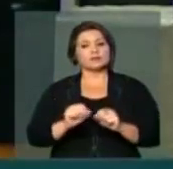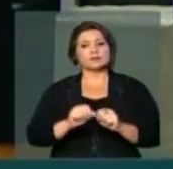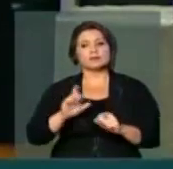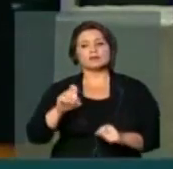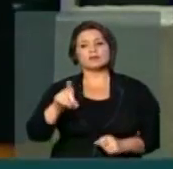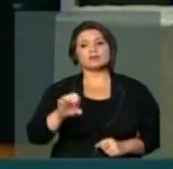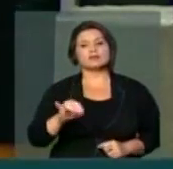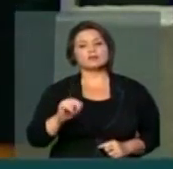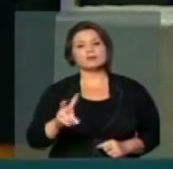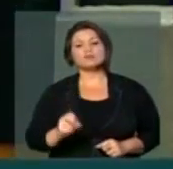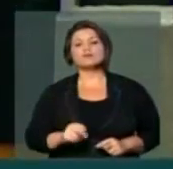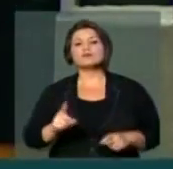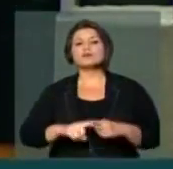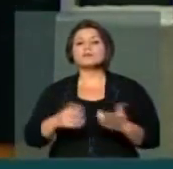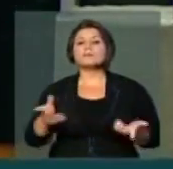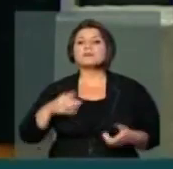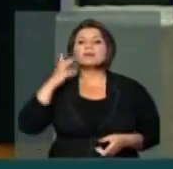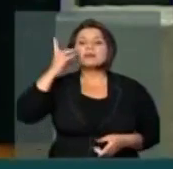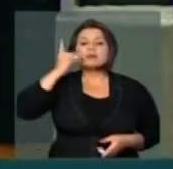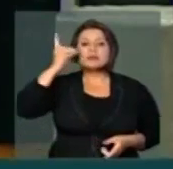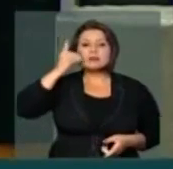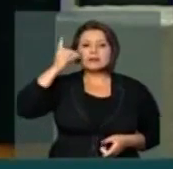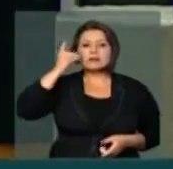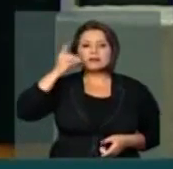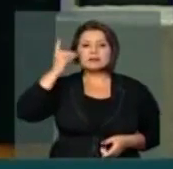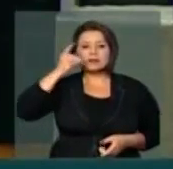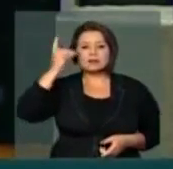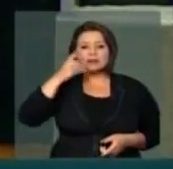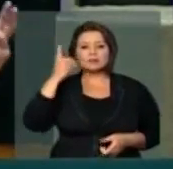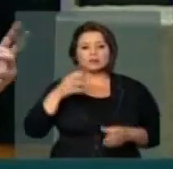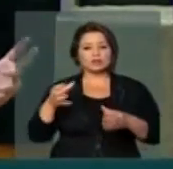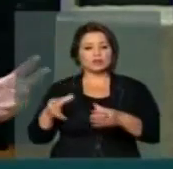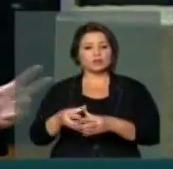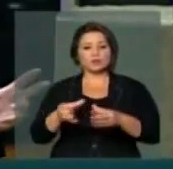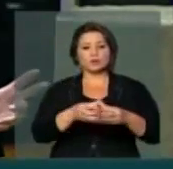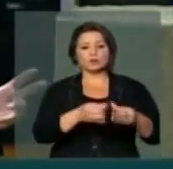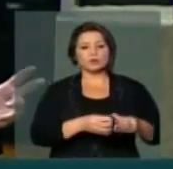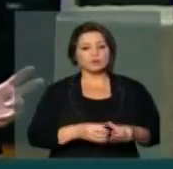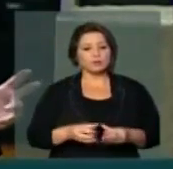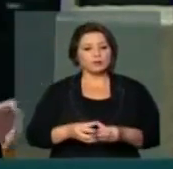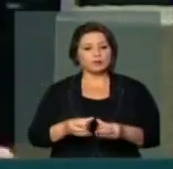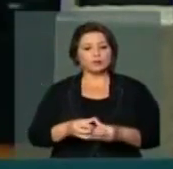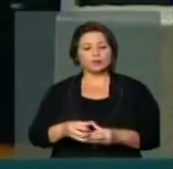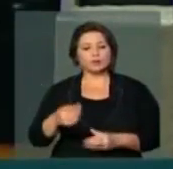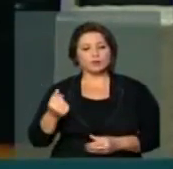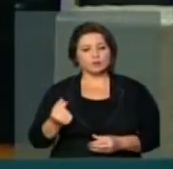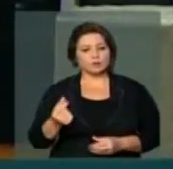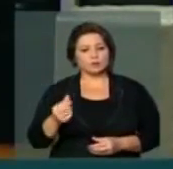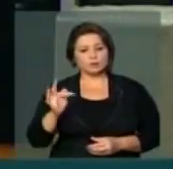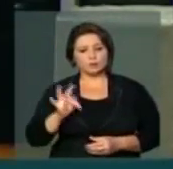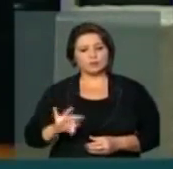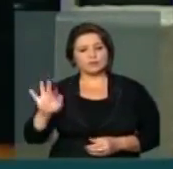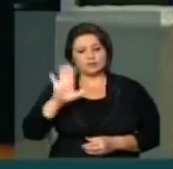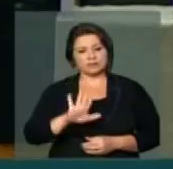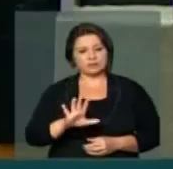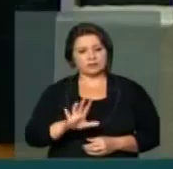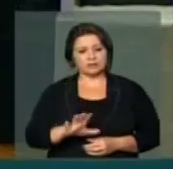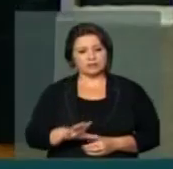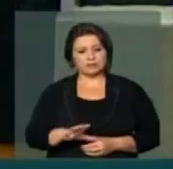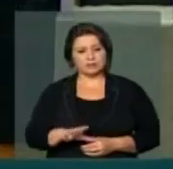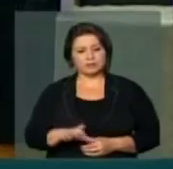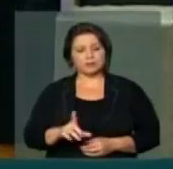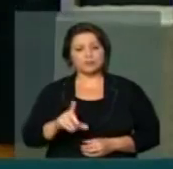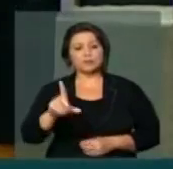Executivo, mas um deputado discutindo junto com as comunidades o que é o orçamento federal e a forma